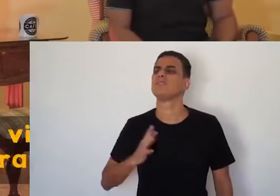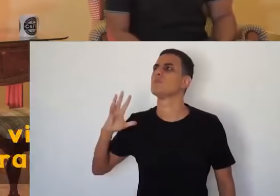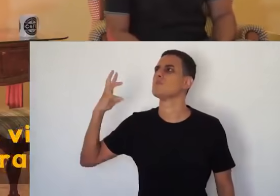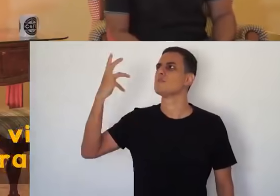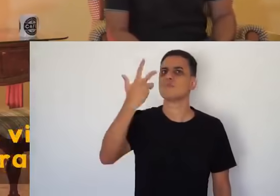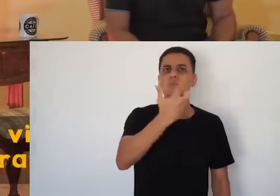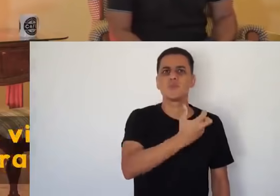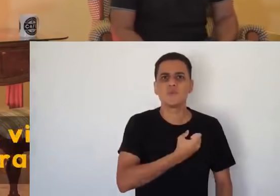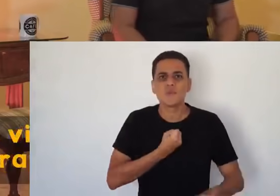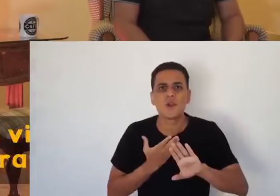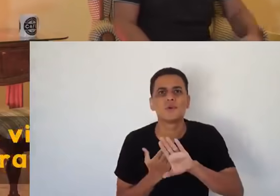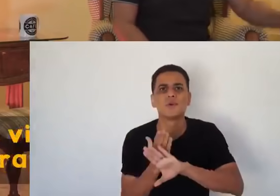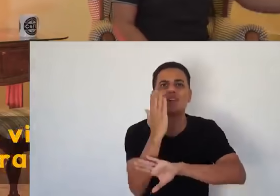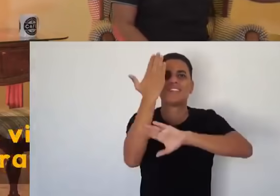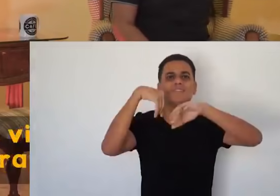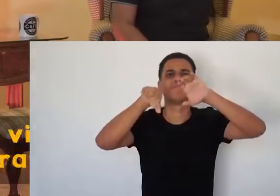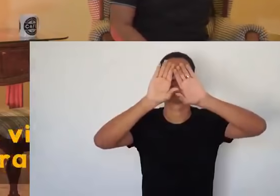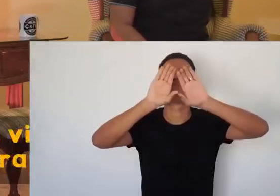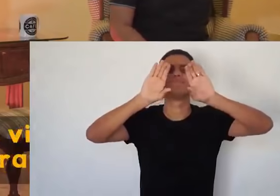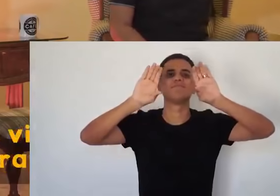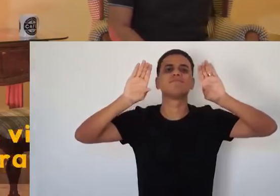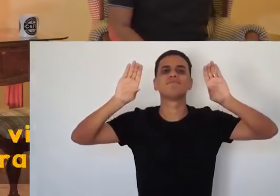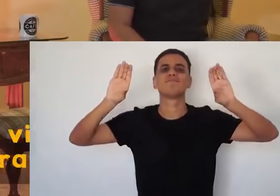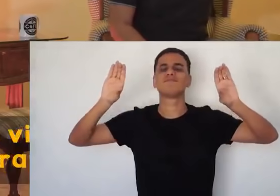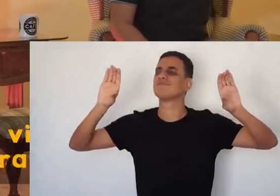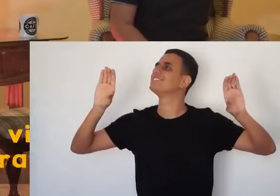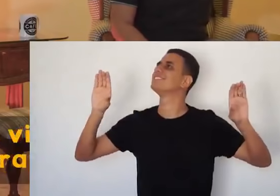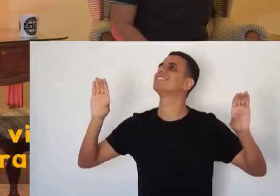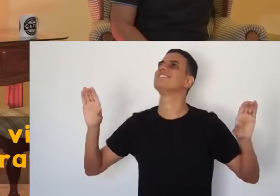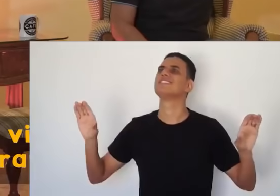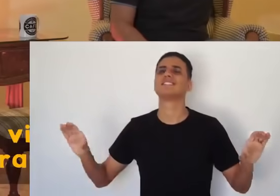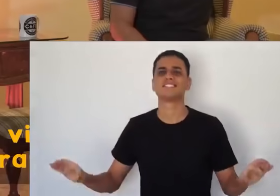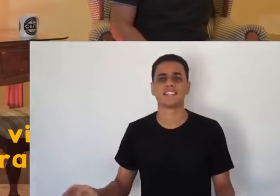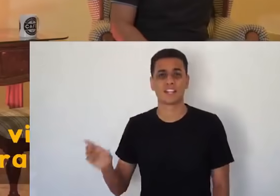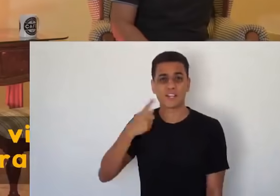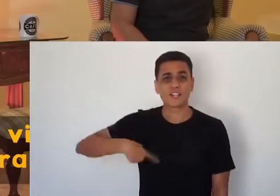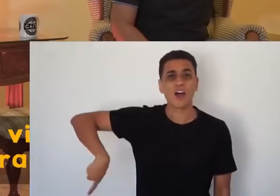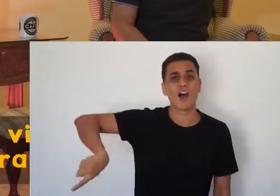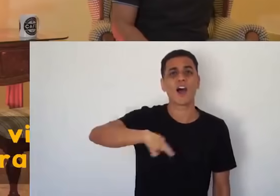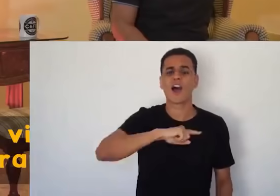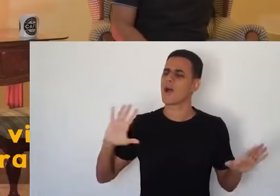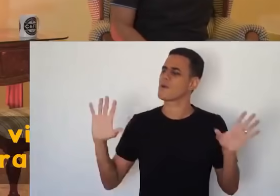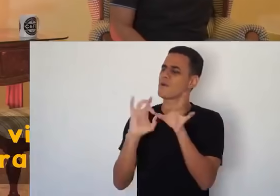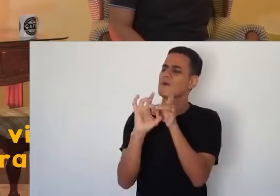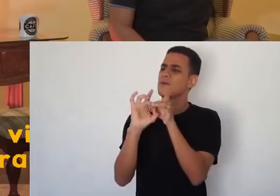nele quer tenha a vida eterna, e